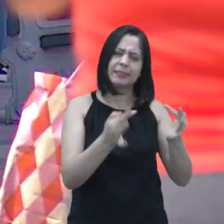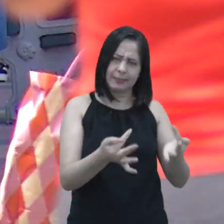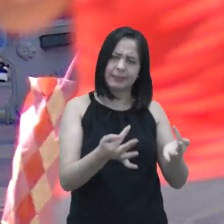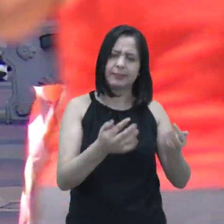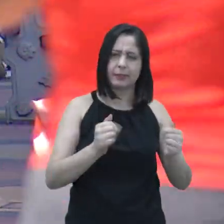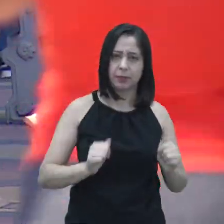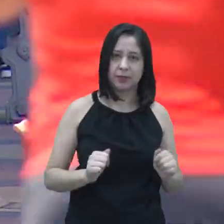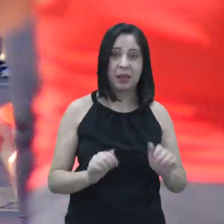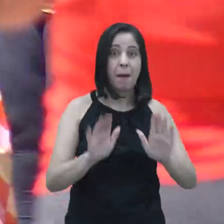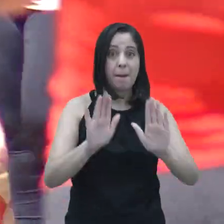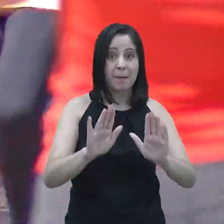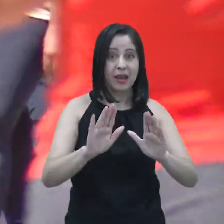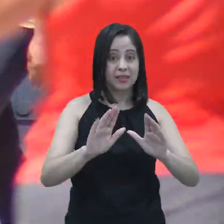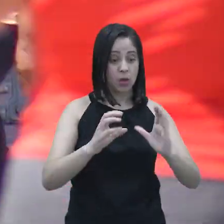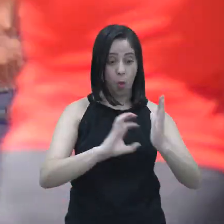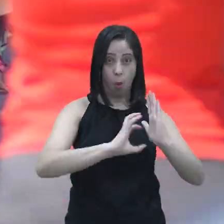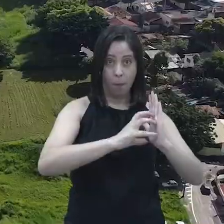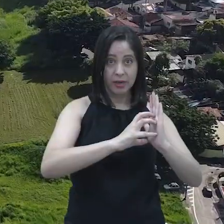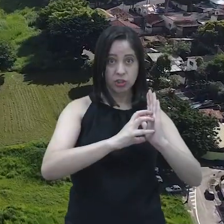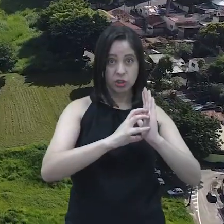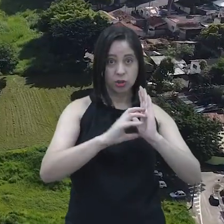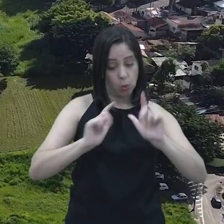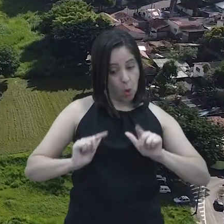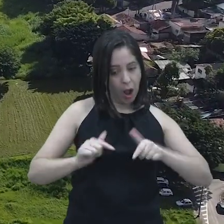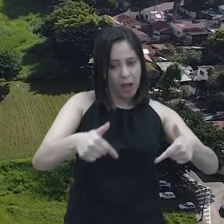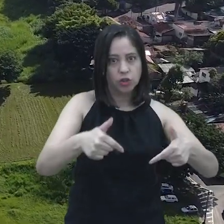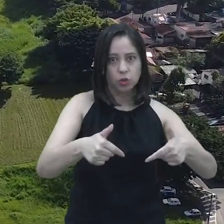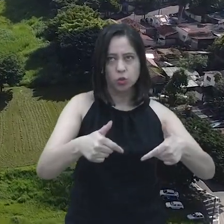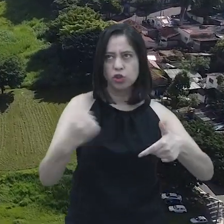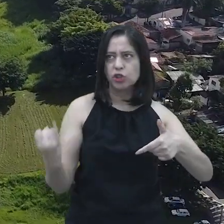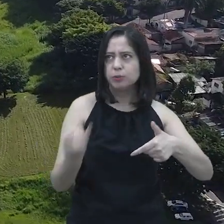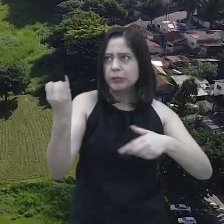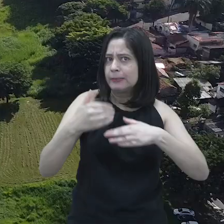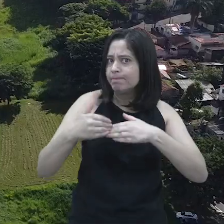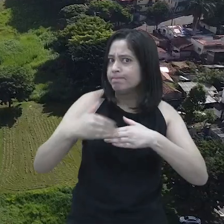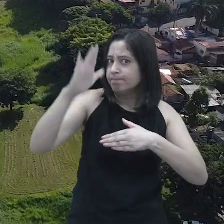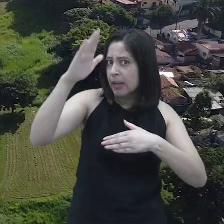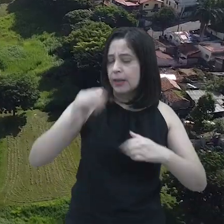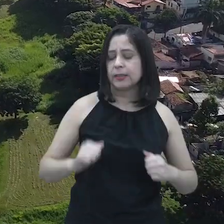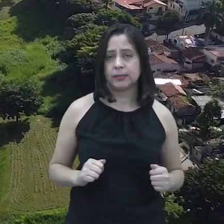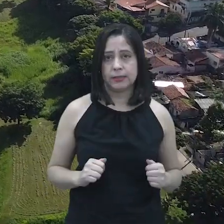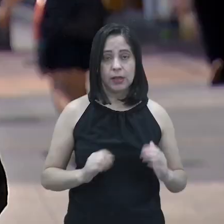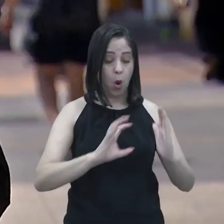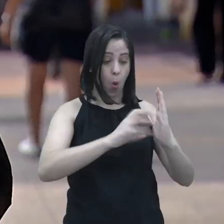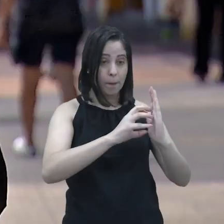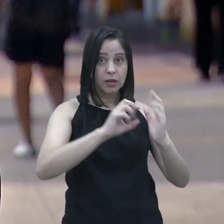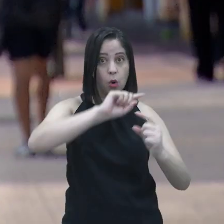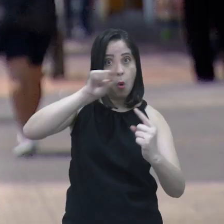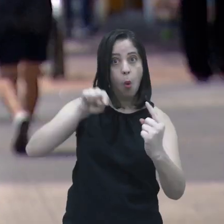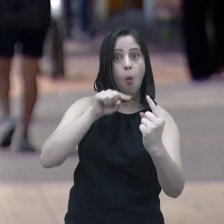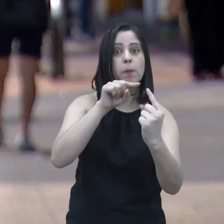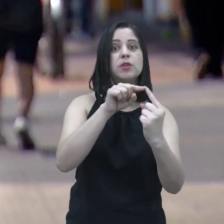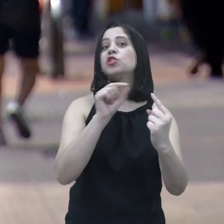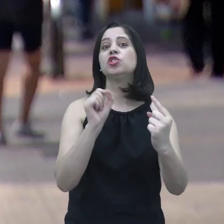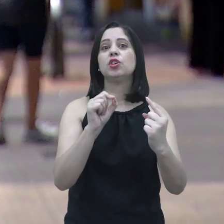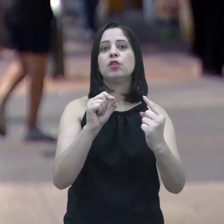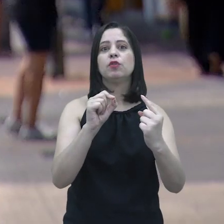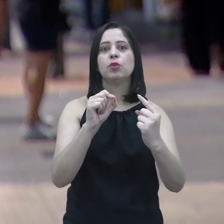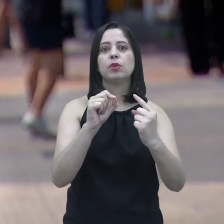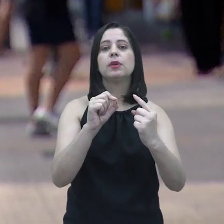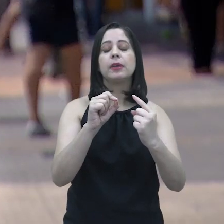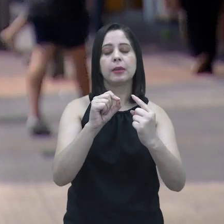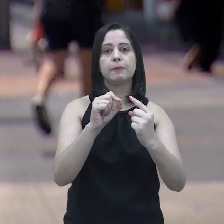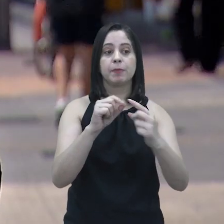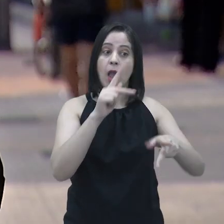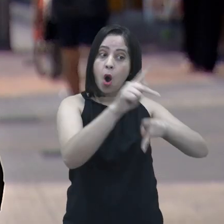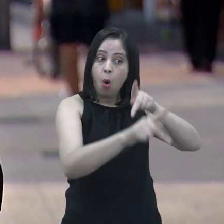talvez seja a forma mais simples de explicar, mas a atuação de um partido é mais ampla do que isso. O objetivo de um partido político